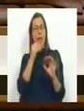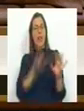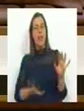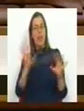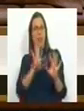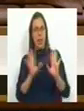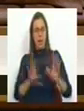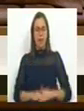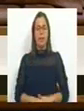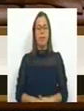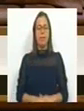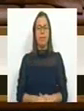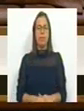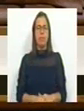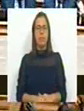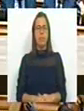território.